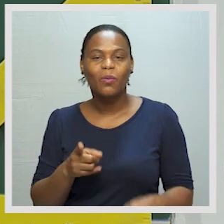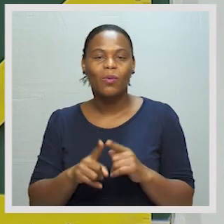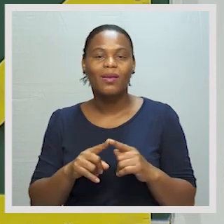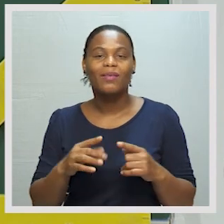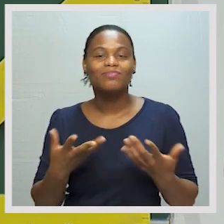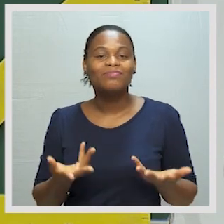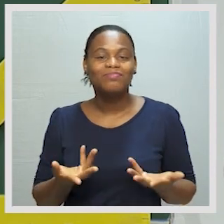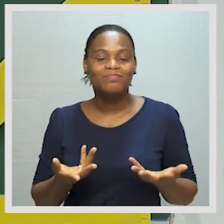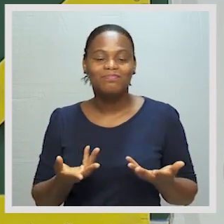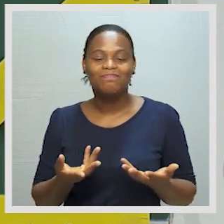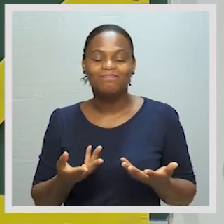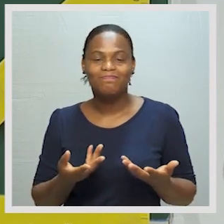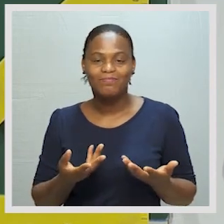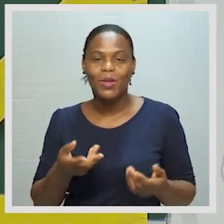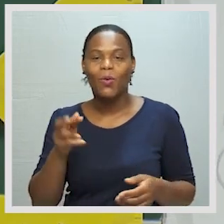dá